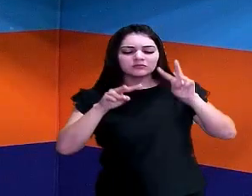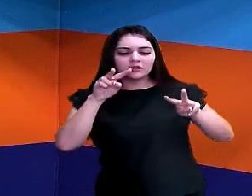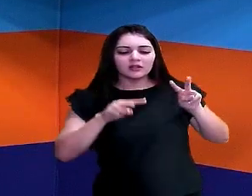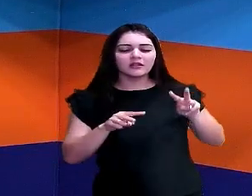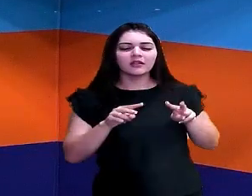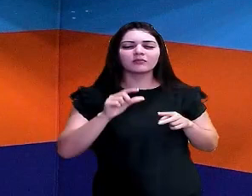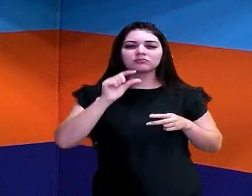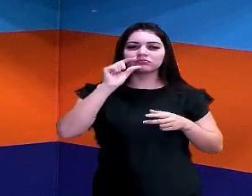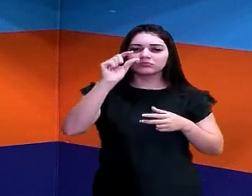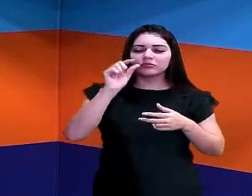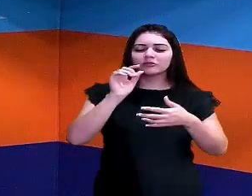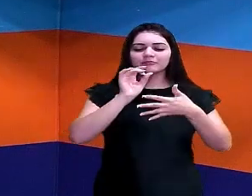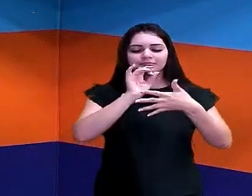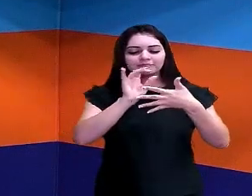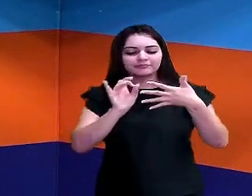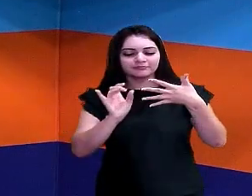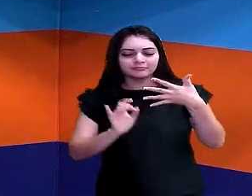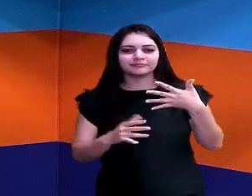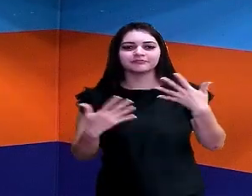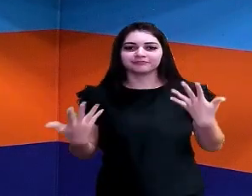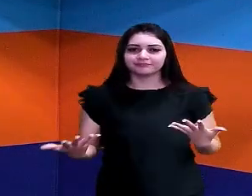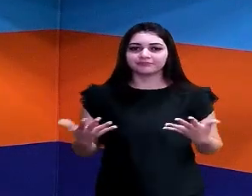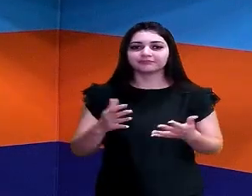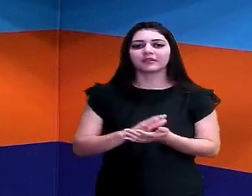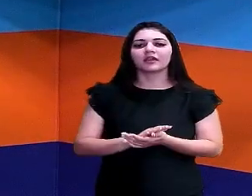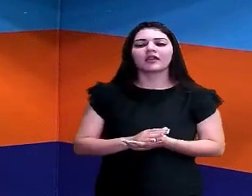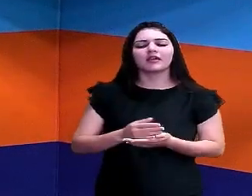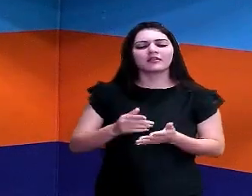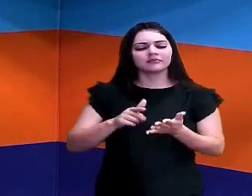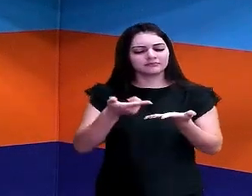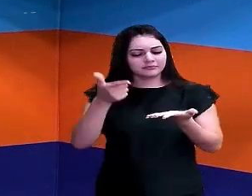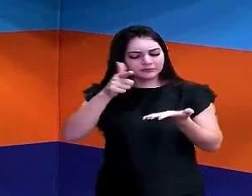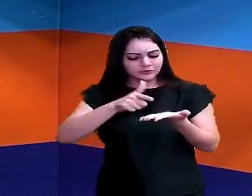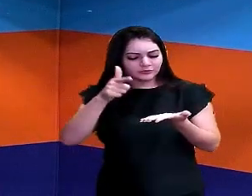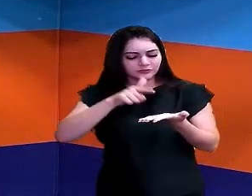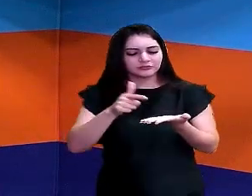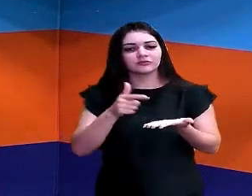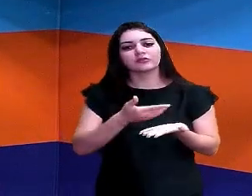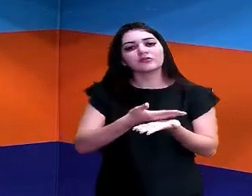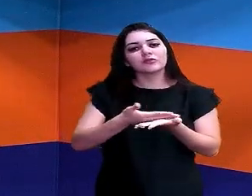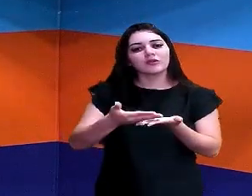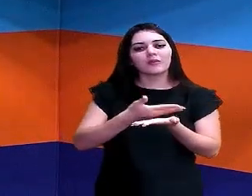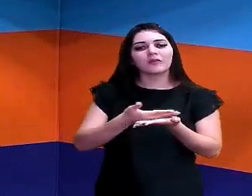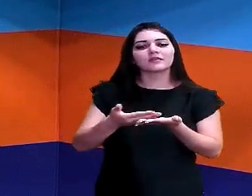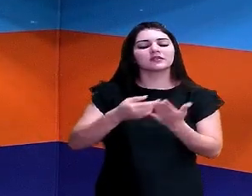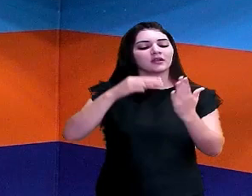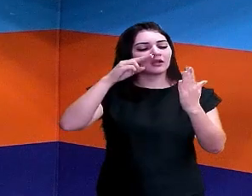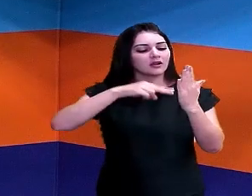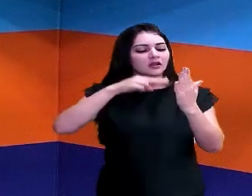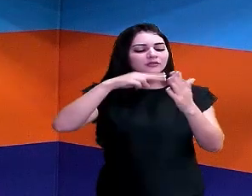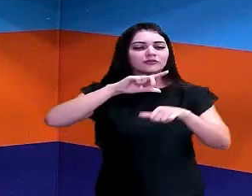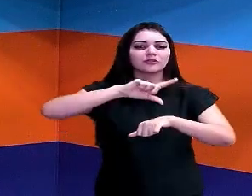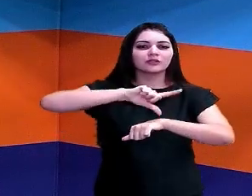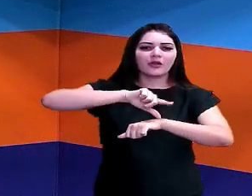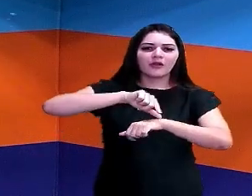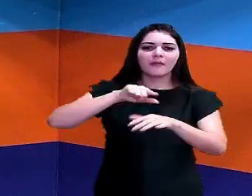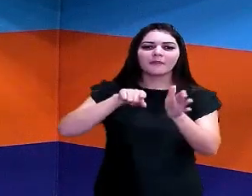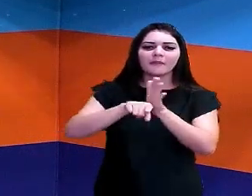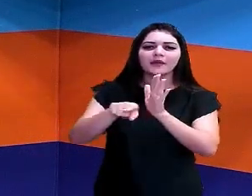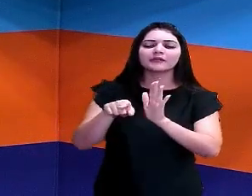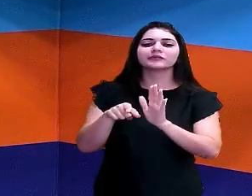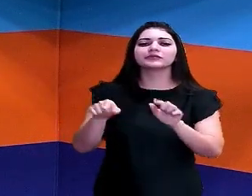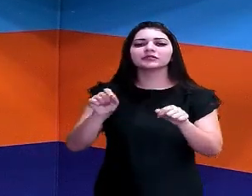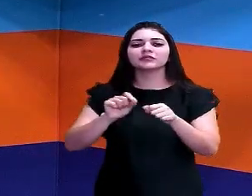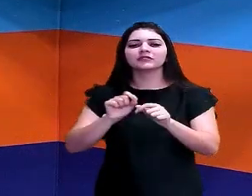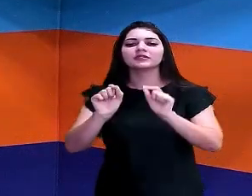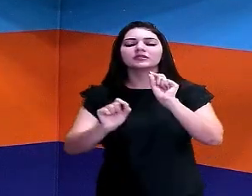tá? E aí, a nossa revisão, a gente começa com a leitura das horas. E aí, a pergunta que a gente faz é, o que é